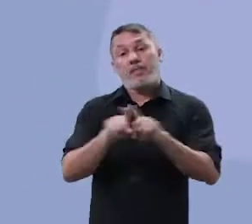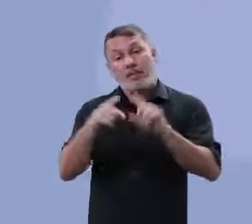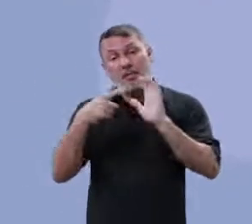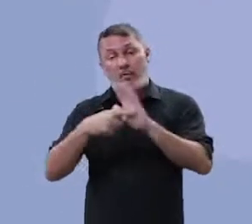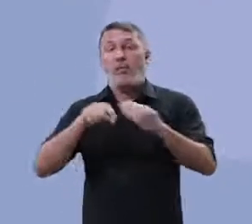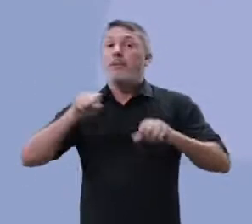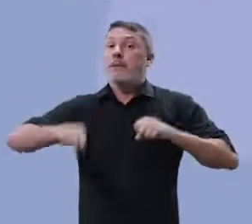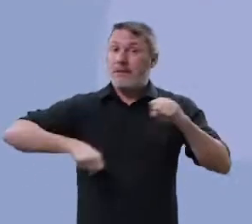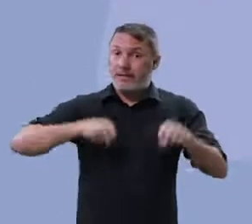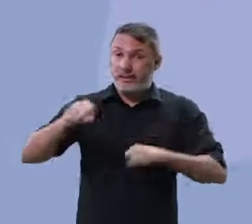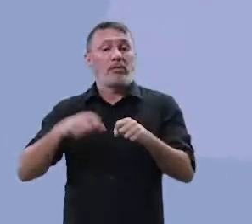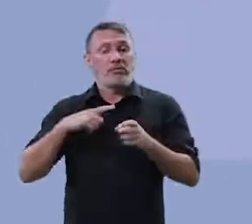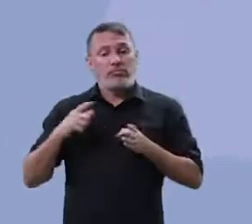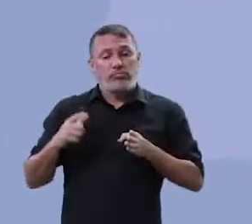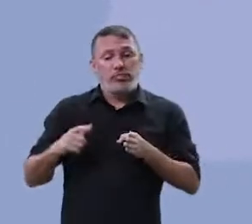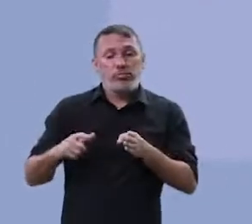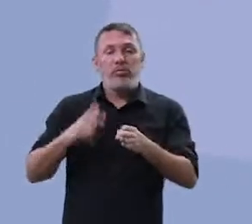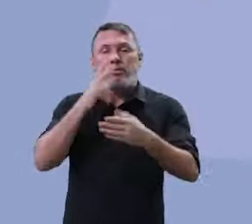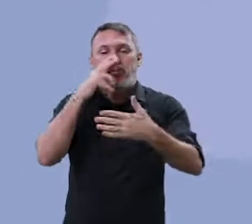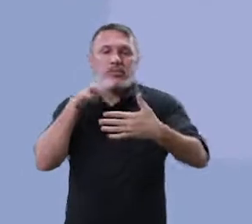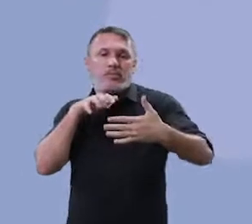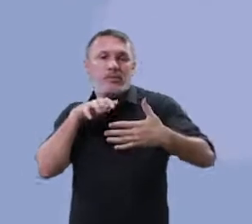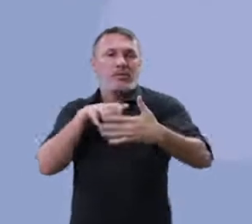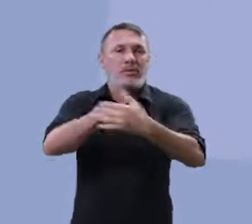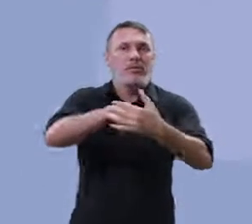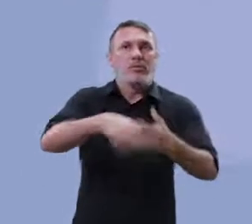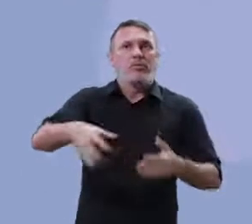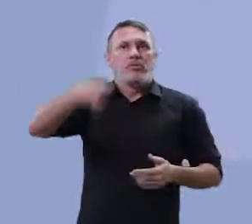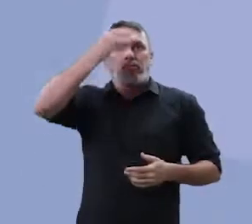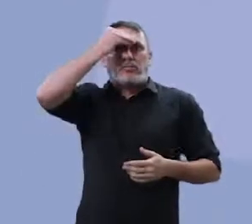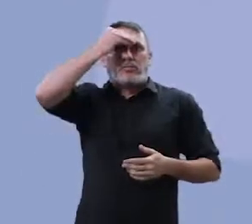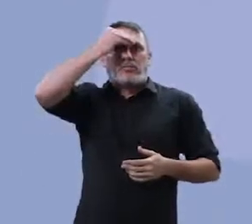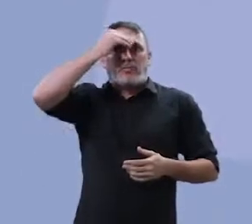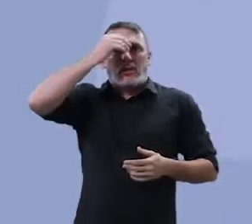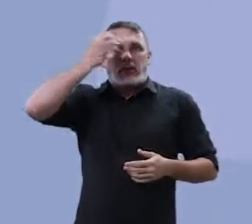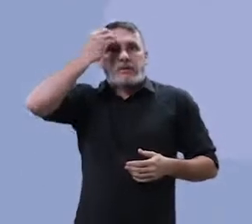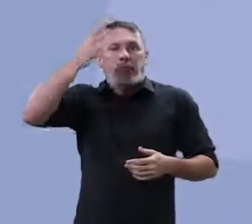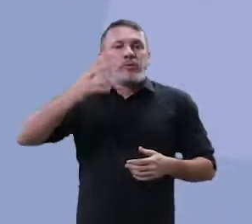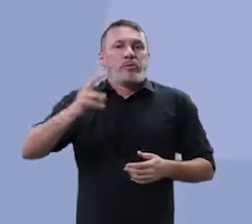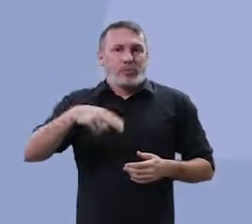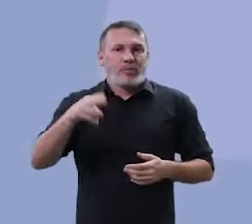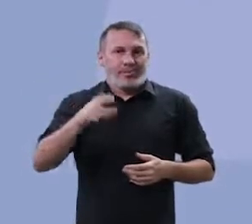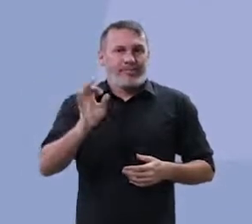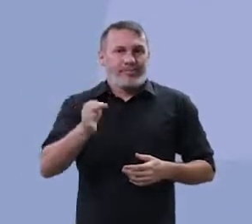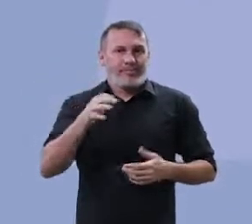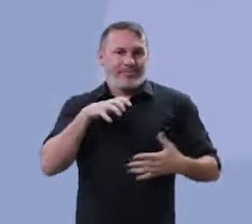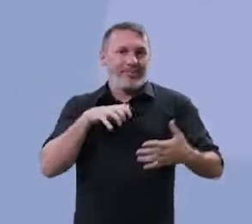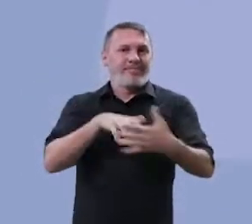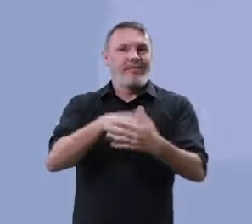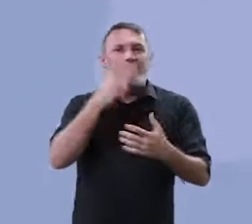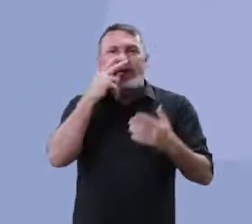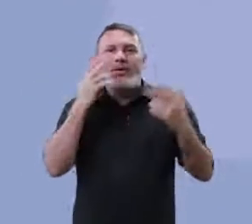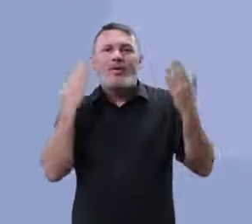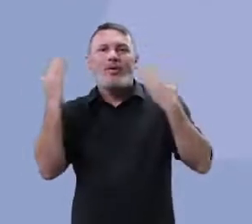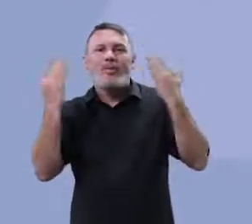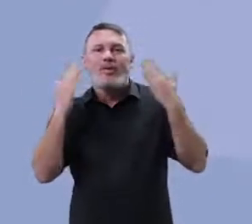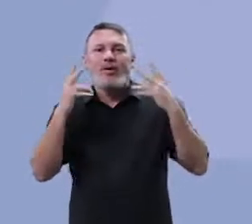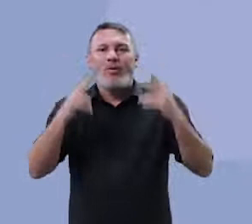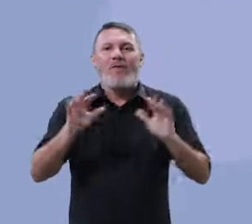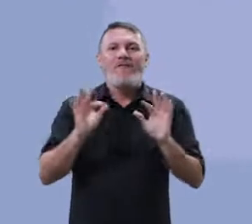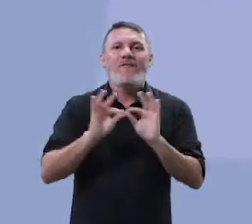Nós temos a questão do ciclista também. Um acidente é como andar de bicicleta. não dá para esquecer